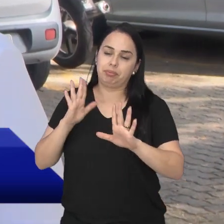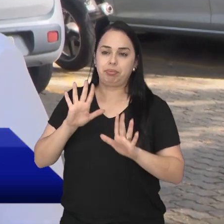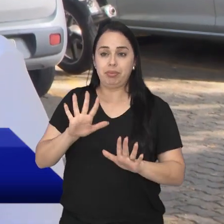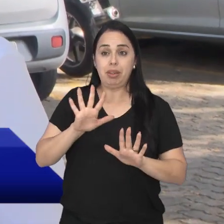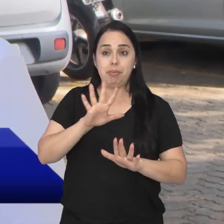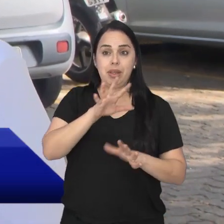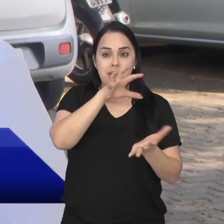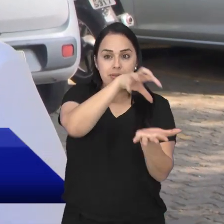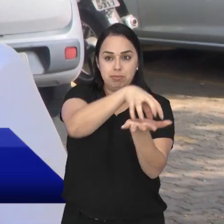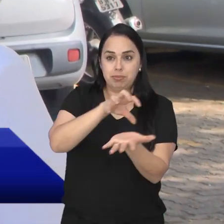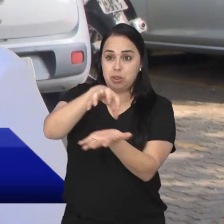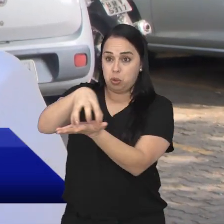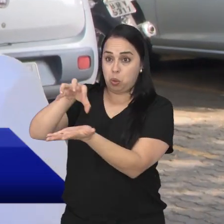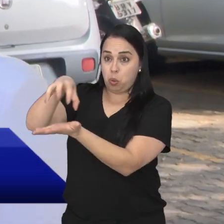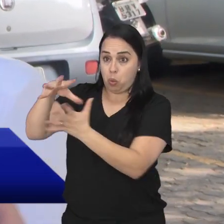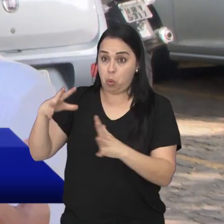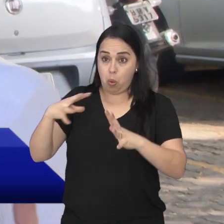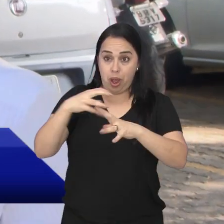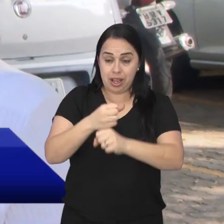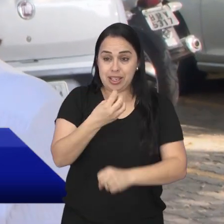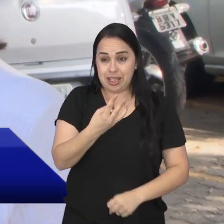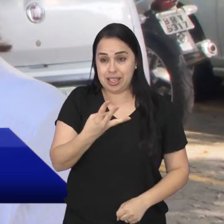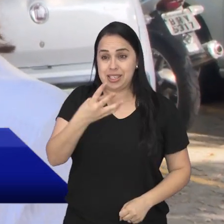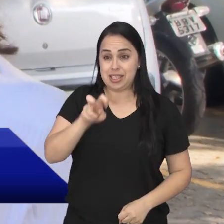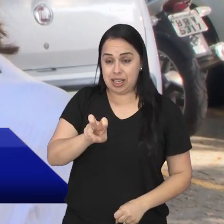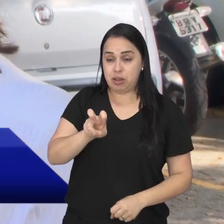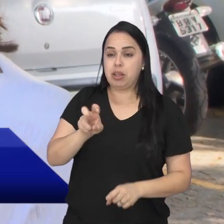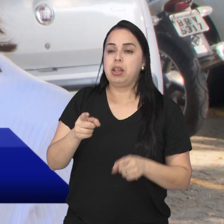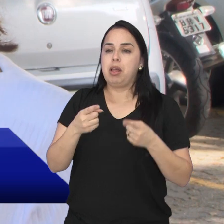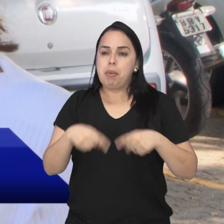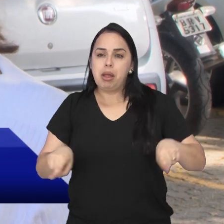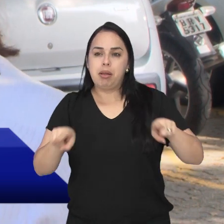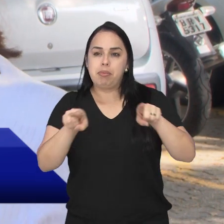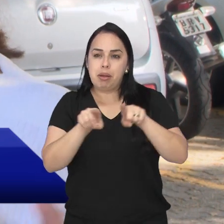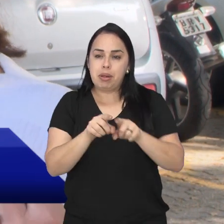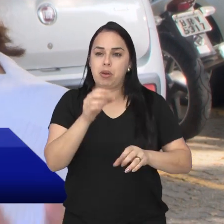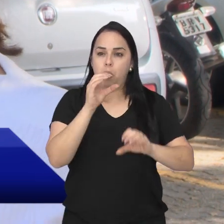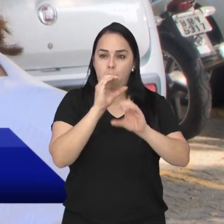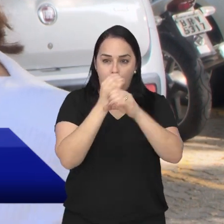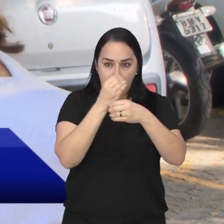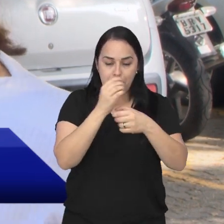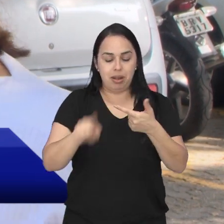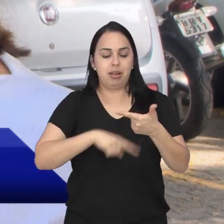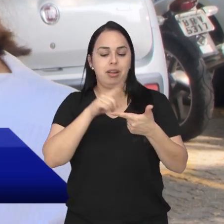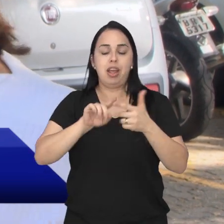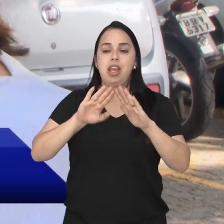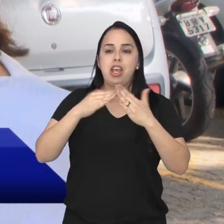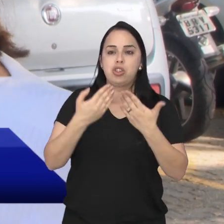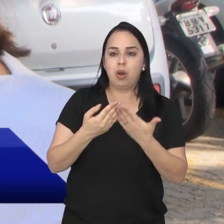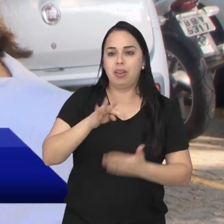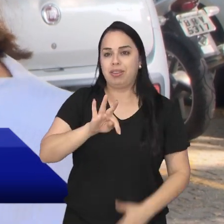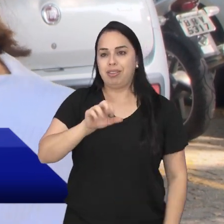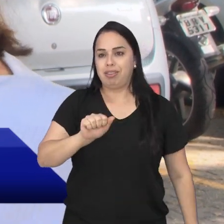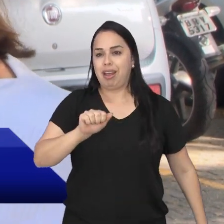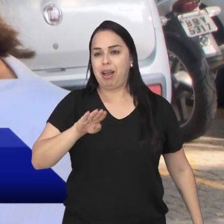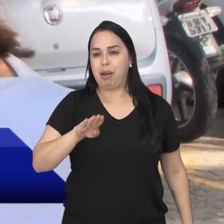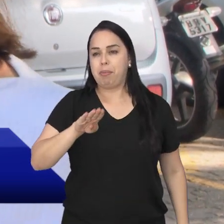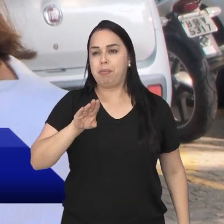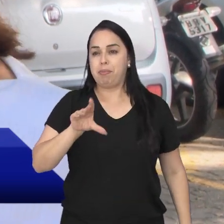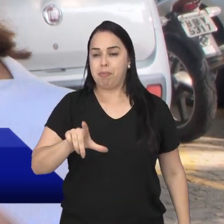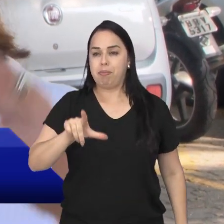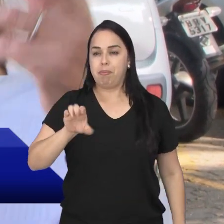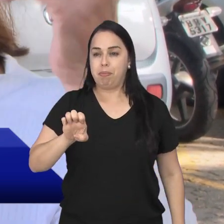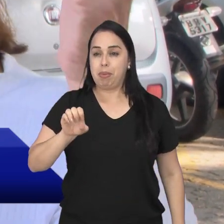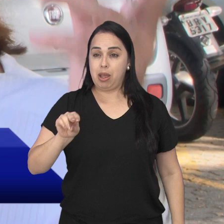gente tem 45 unidades básica trabalhando a gente tem uma parceria com laboratório ciplaxy o colégio está bom e o CEF e a gente tem